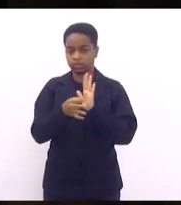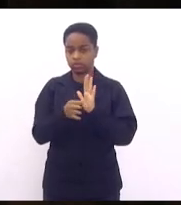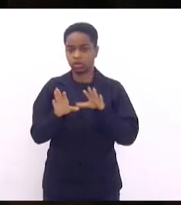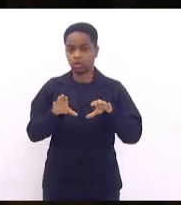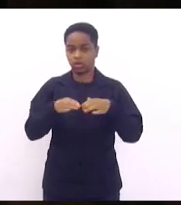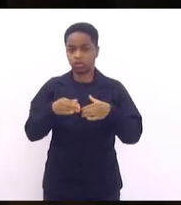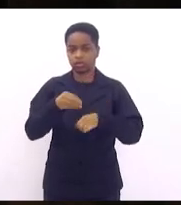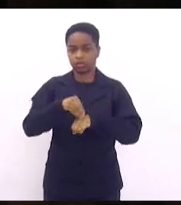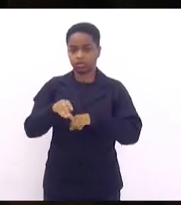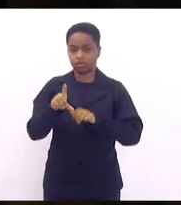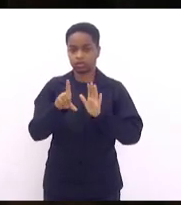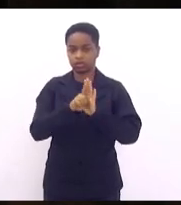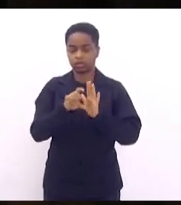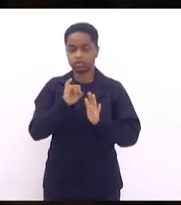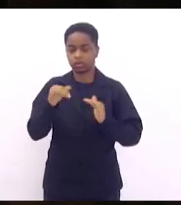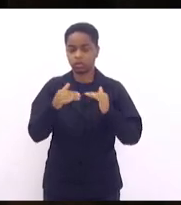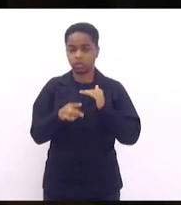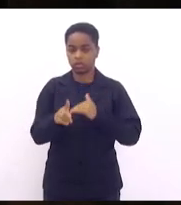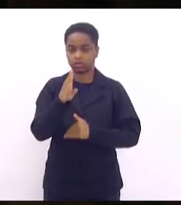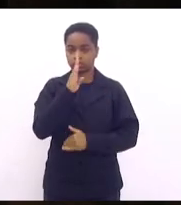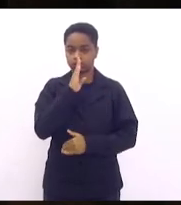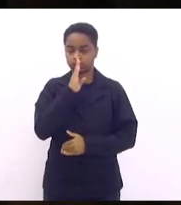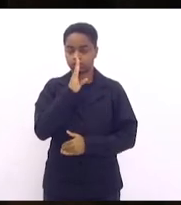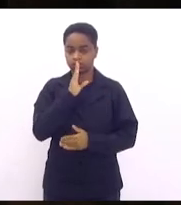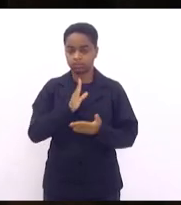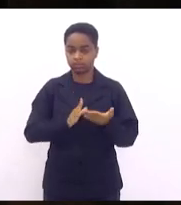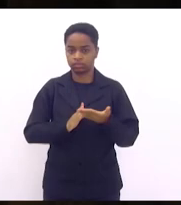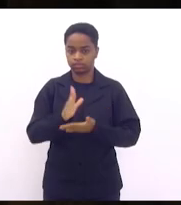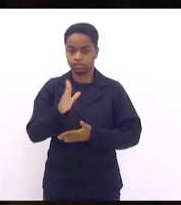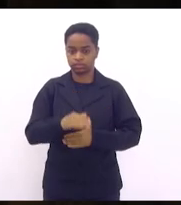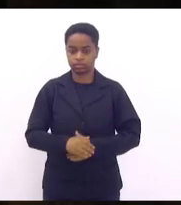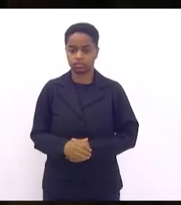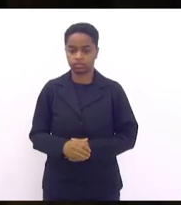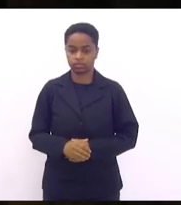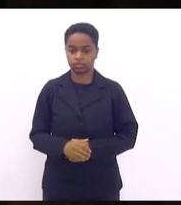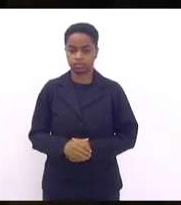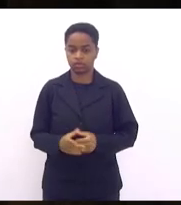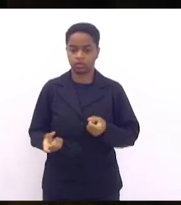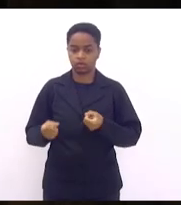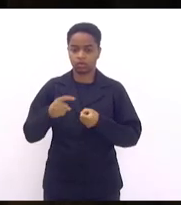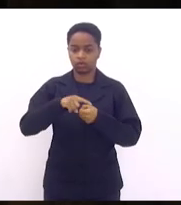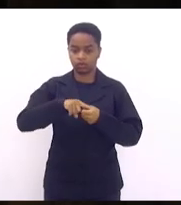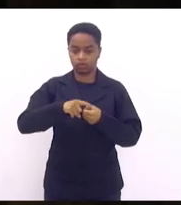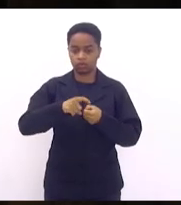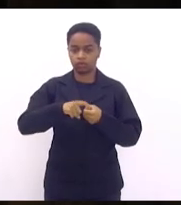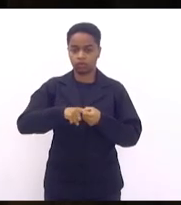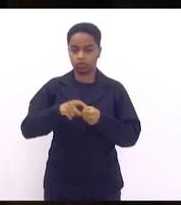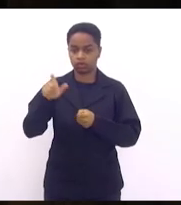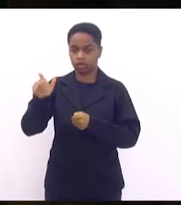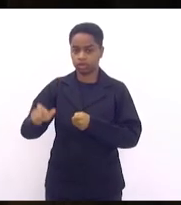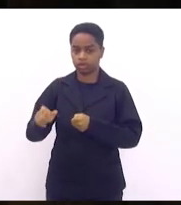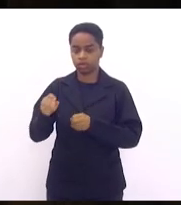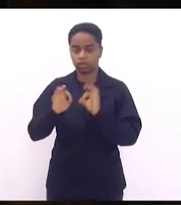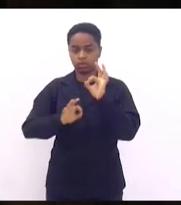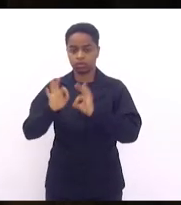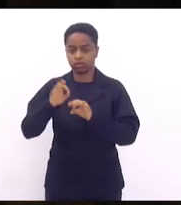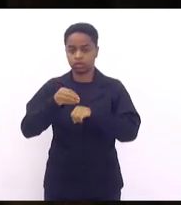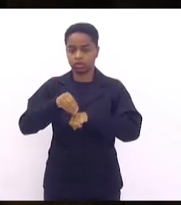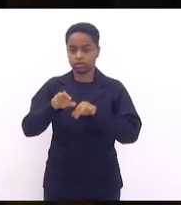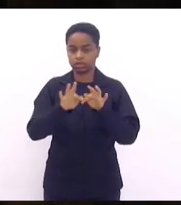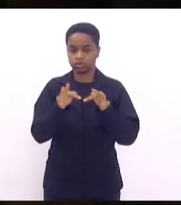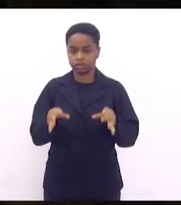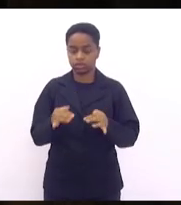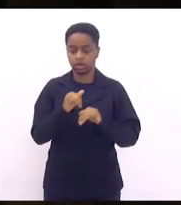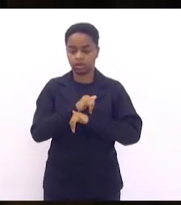de indicação legislativa. Os senhores que aprovam, permaneçam como estão. Aprovado, retorno ao autor para a elaboração da indicação